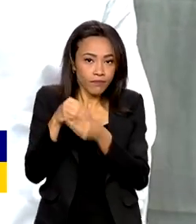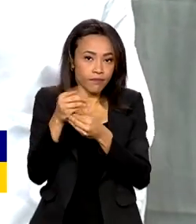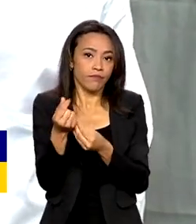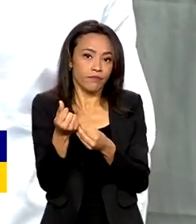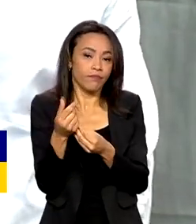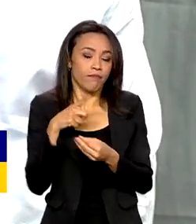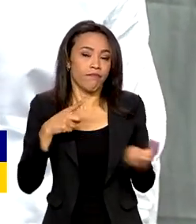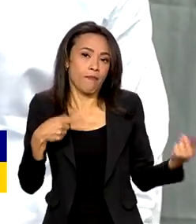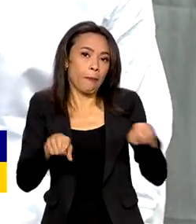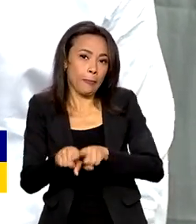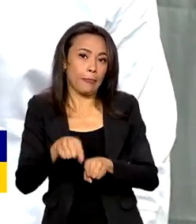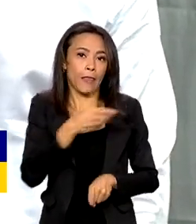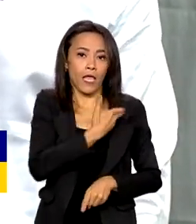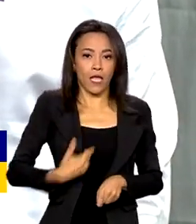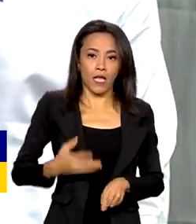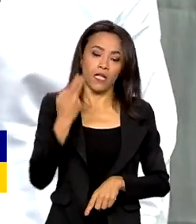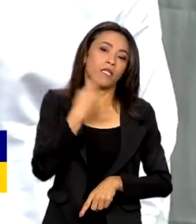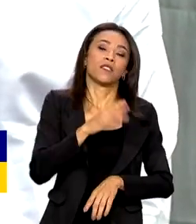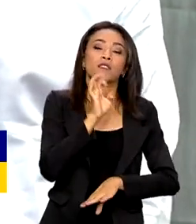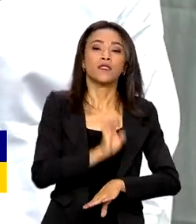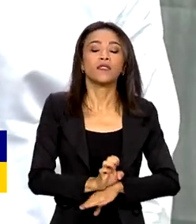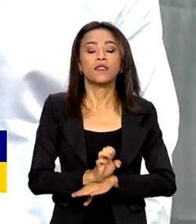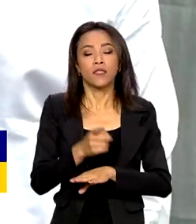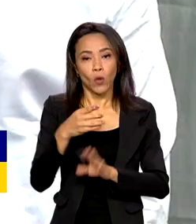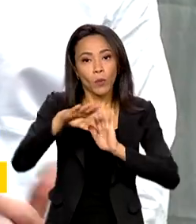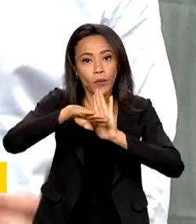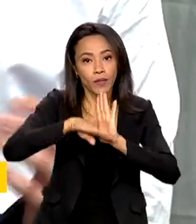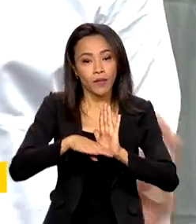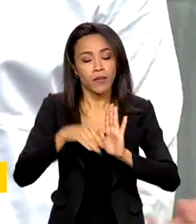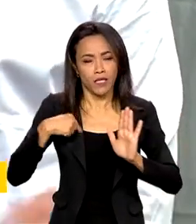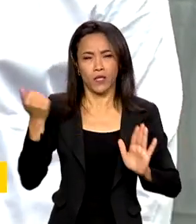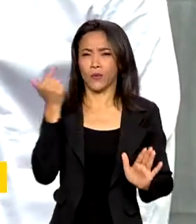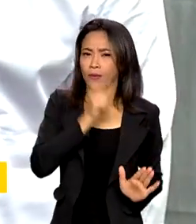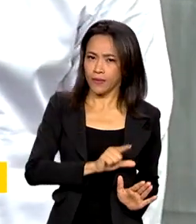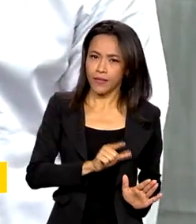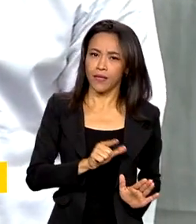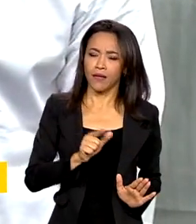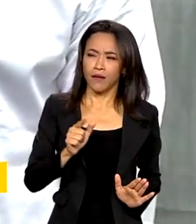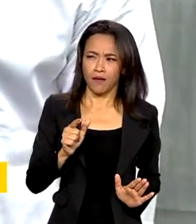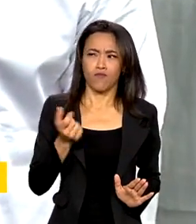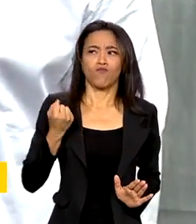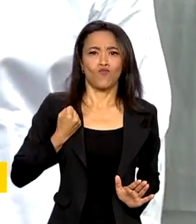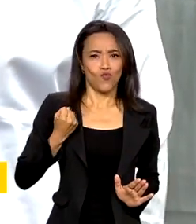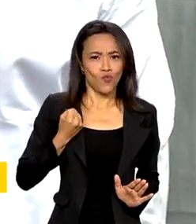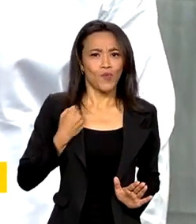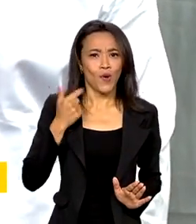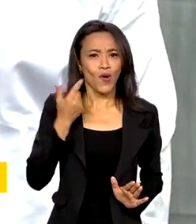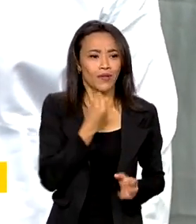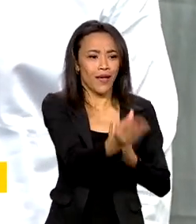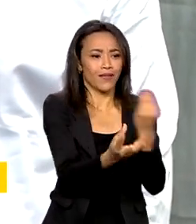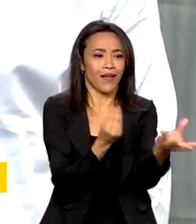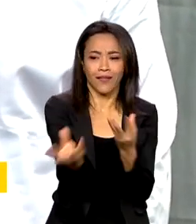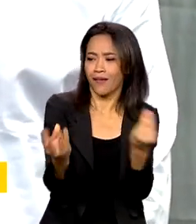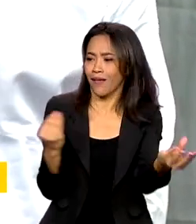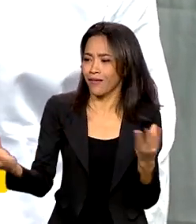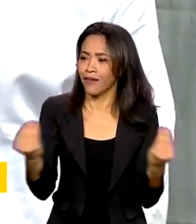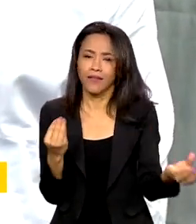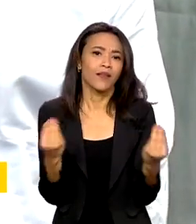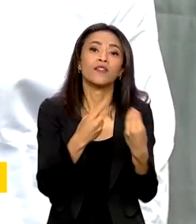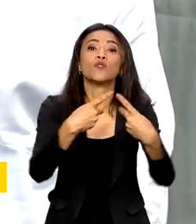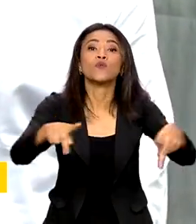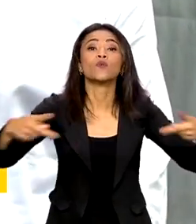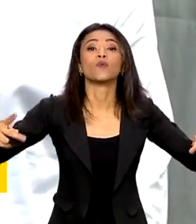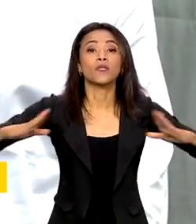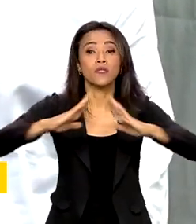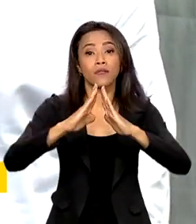com o Governo do Estado de São Paulo a partir do caso a Paulista com isso a gente pode atender o maior número de pessoas que queiram ter essas suas